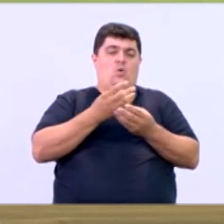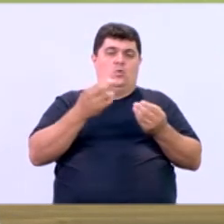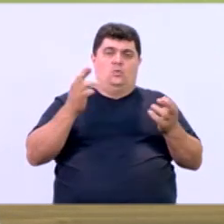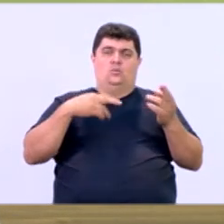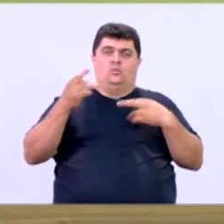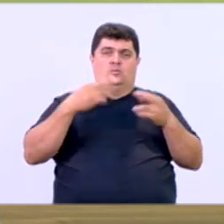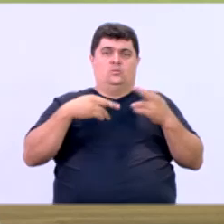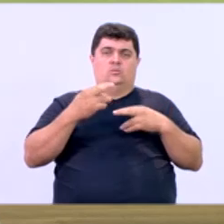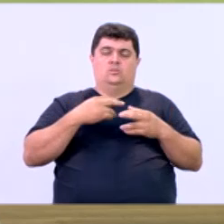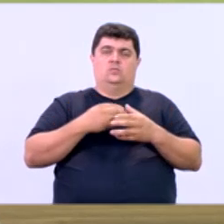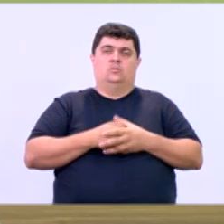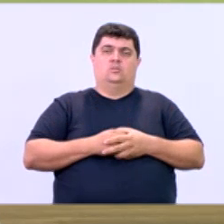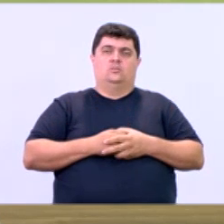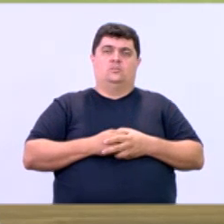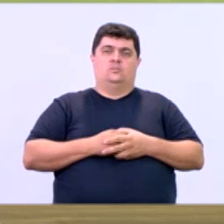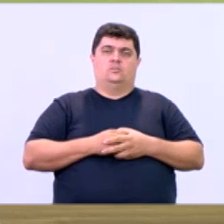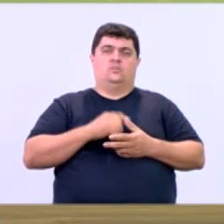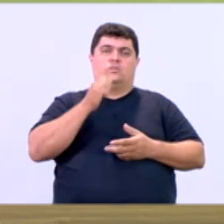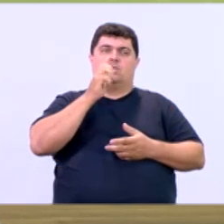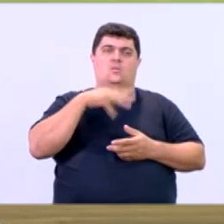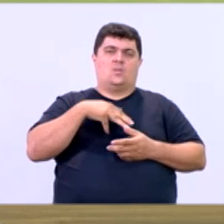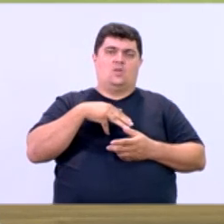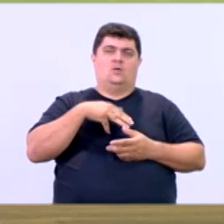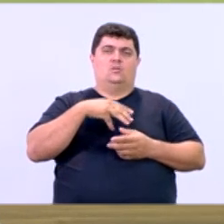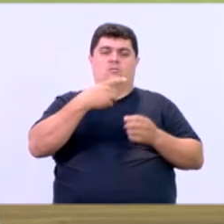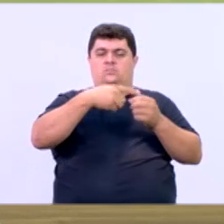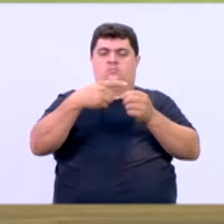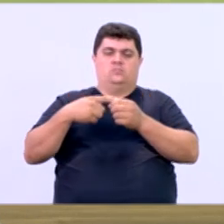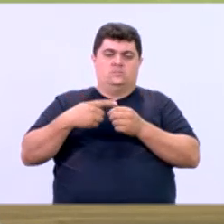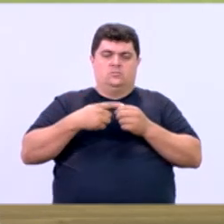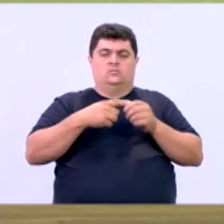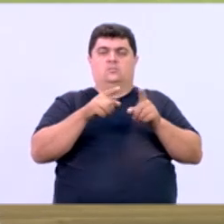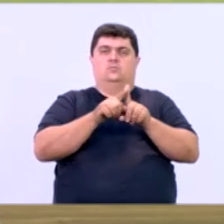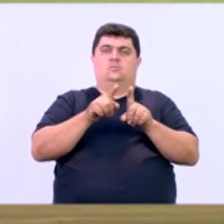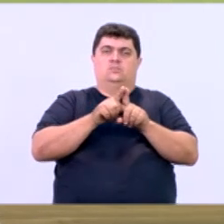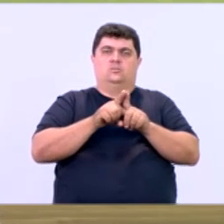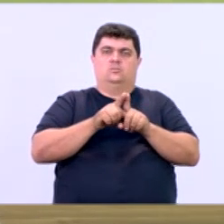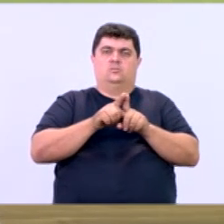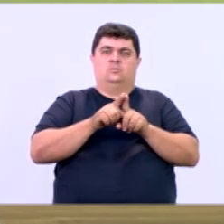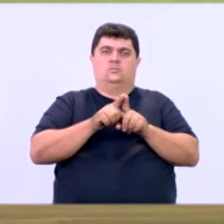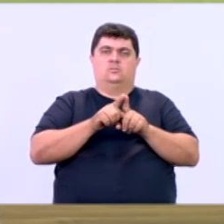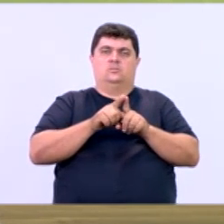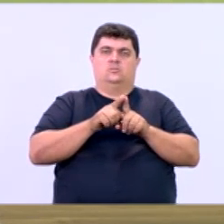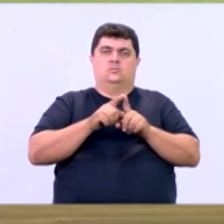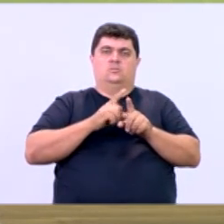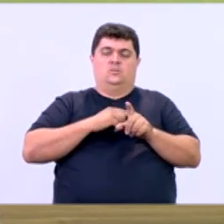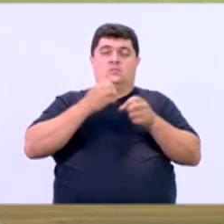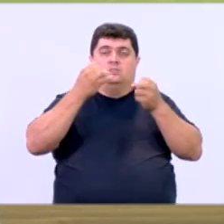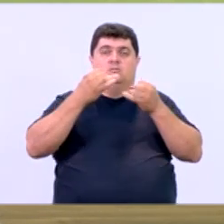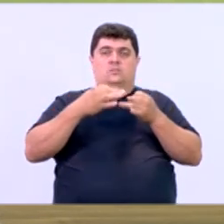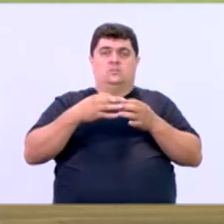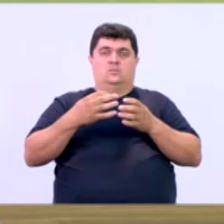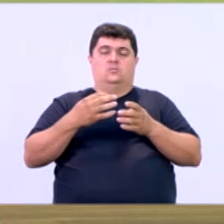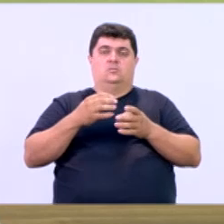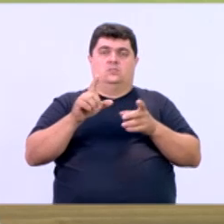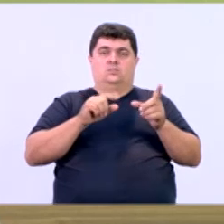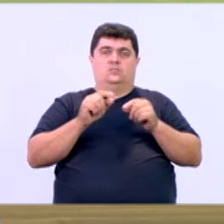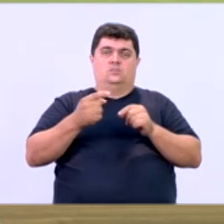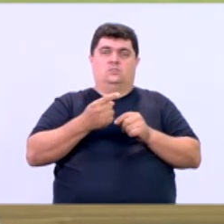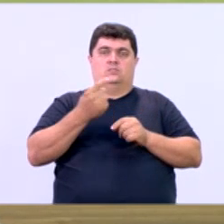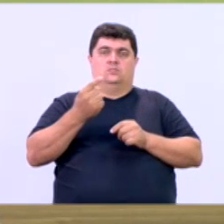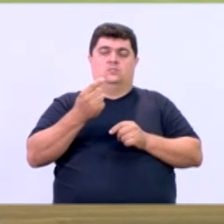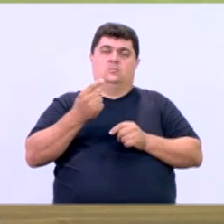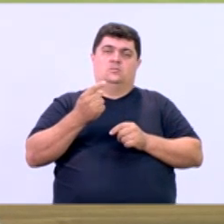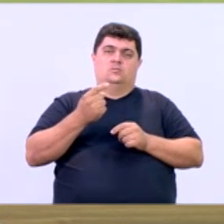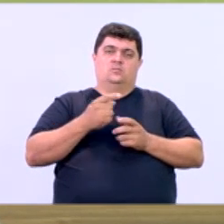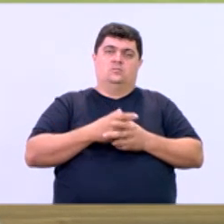aqui, né, de Guajará-Mirim e outros polos. Eu vou comentar aqui, na verdade,